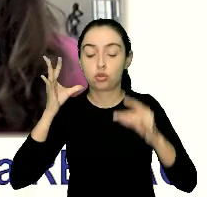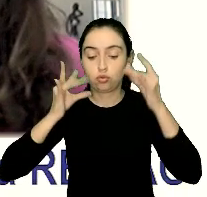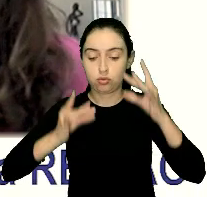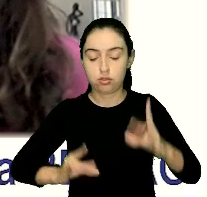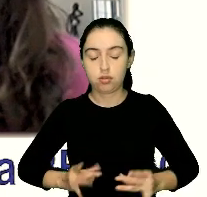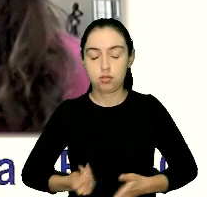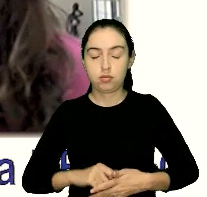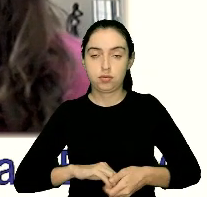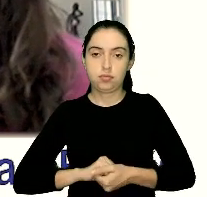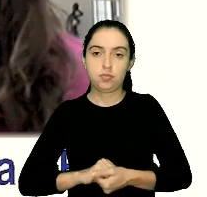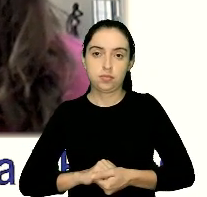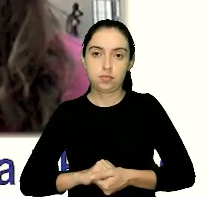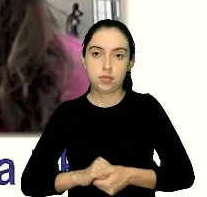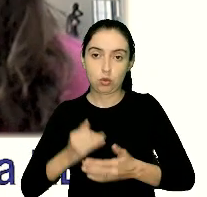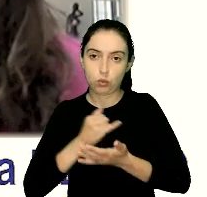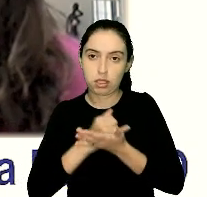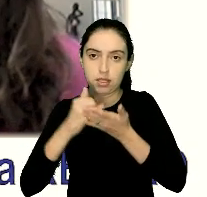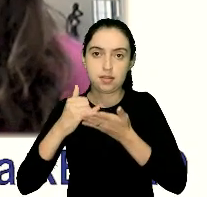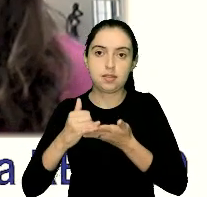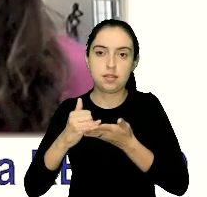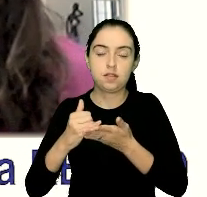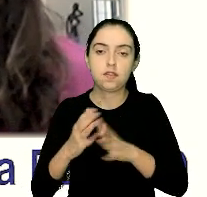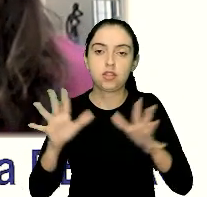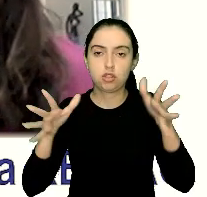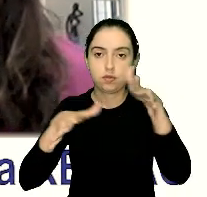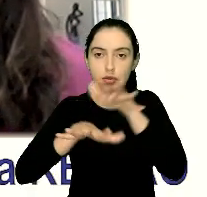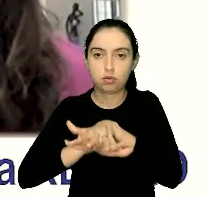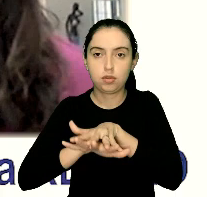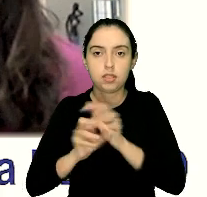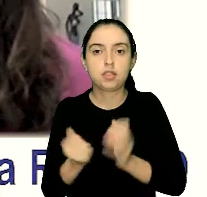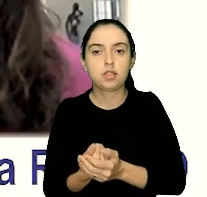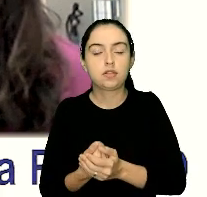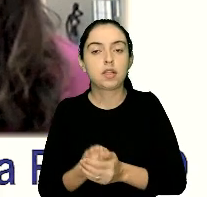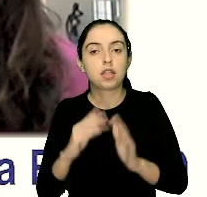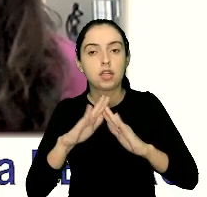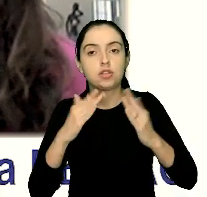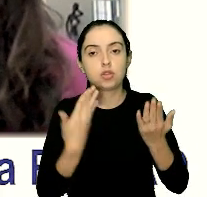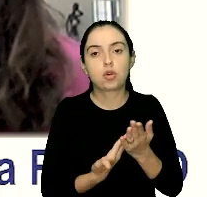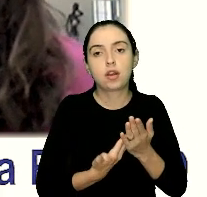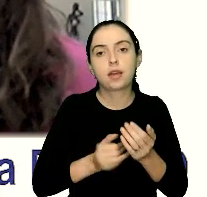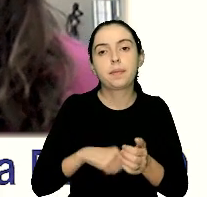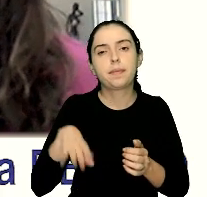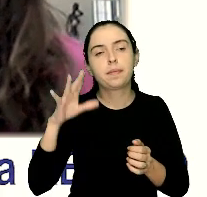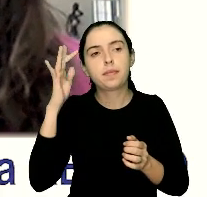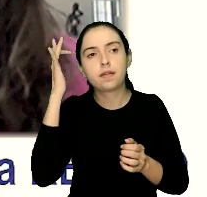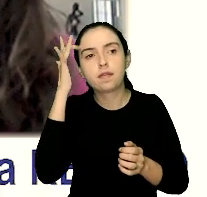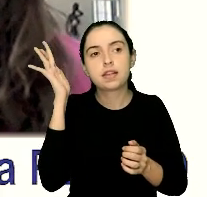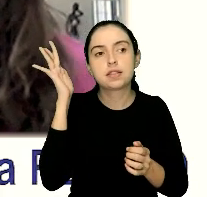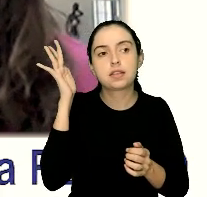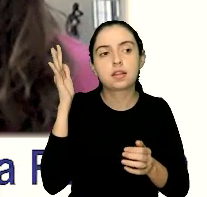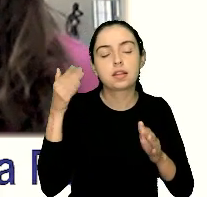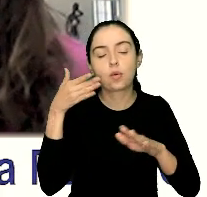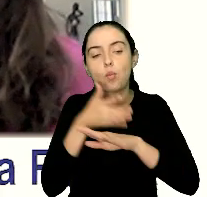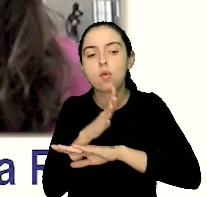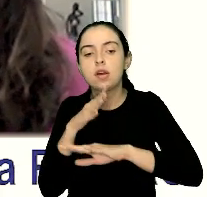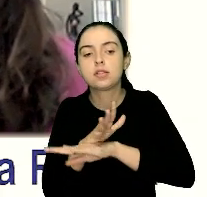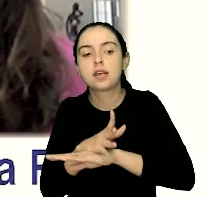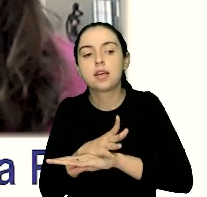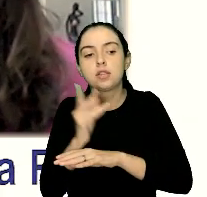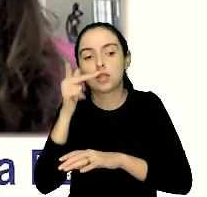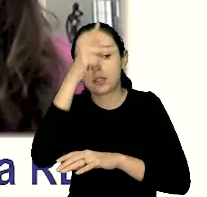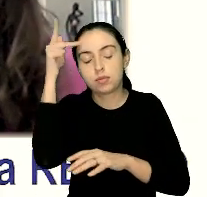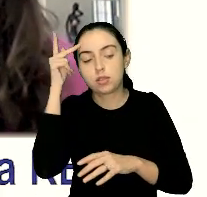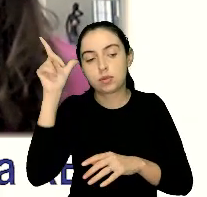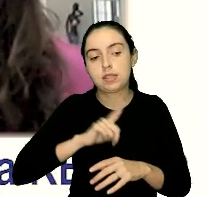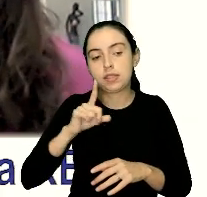iniciativa inclusiva da nossa escola para facilitar o acesso àquelas pessoas que têm alguma dificuldade